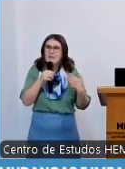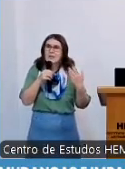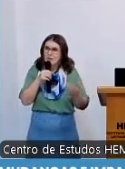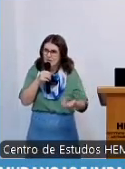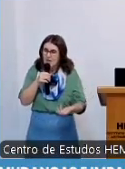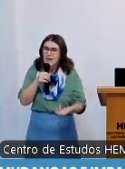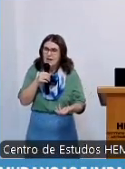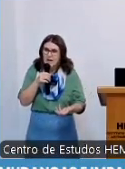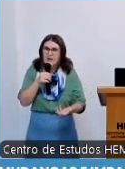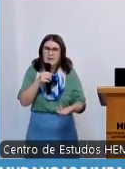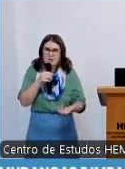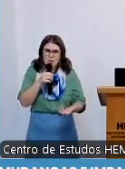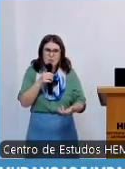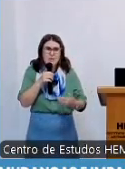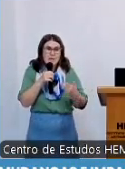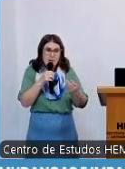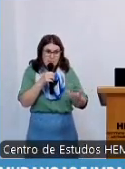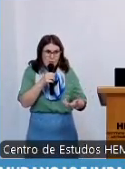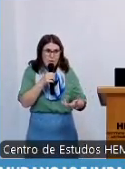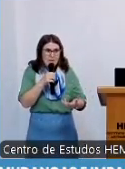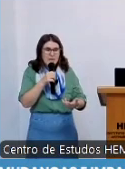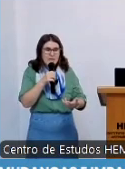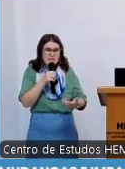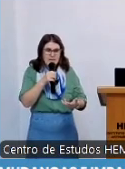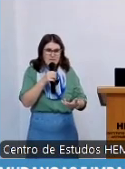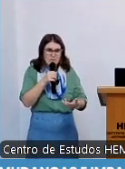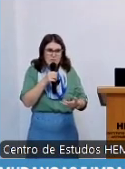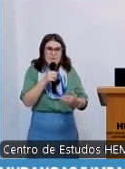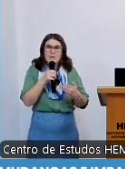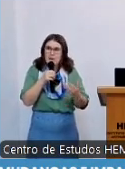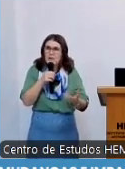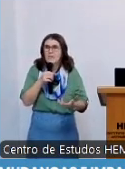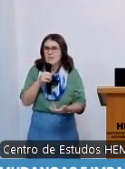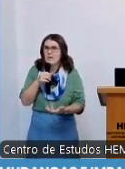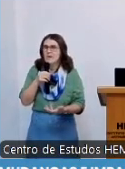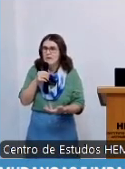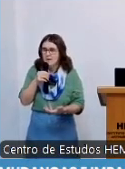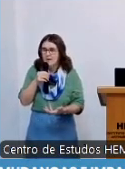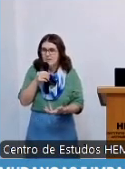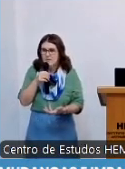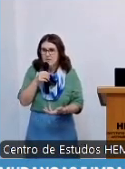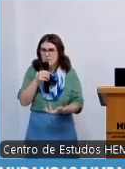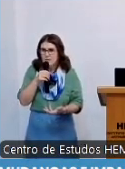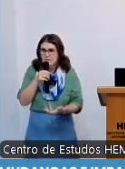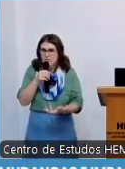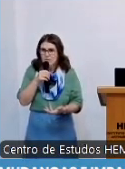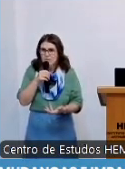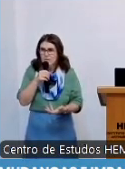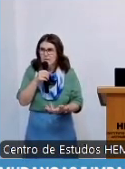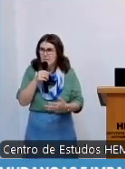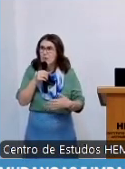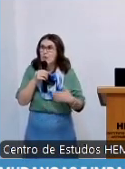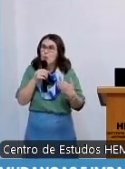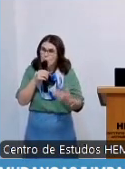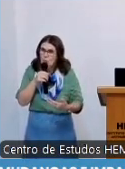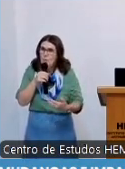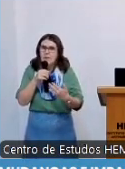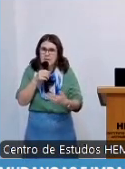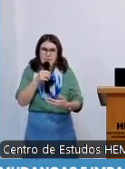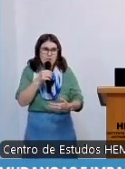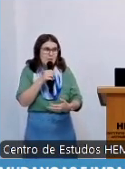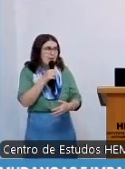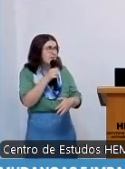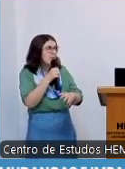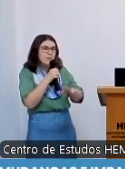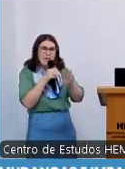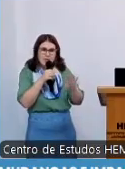lugar e que lutem e apoiem as pessoas que queiram ser representantes participantes de pesquisa, para que ocupem